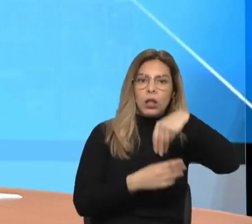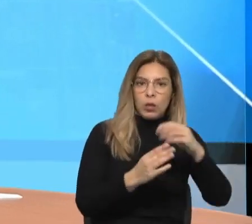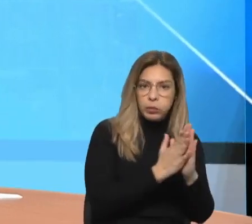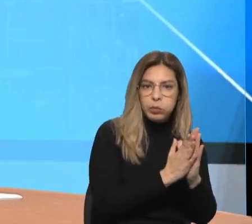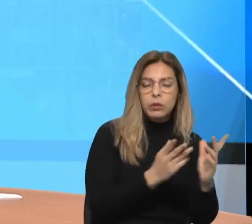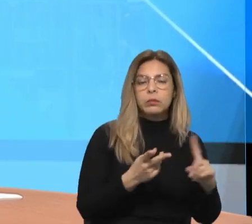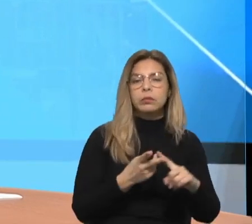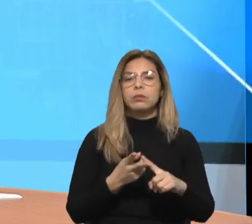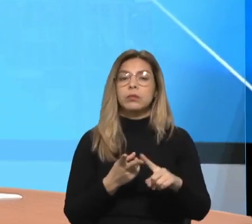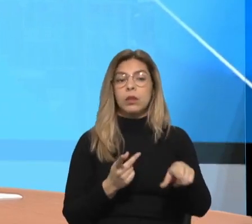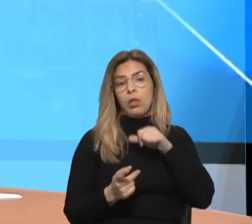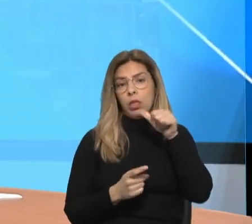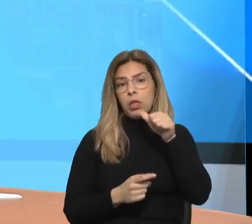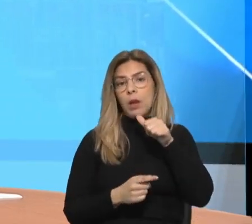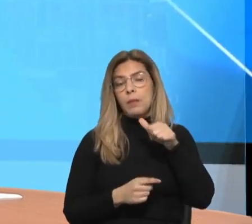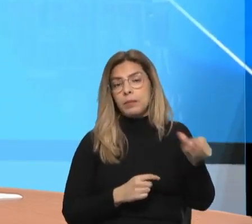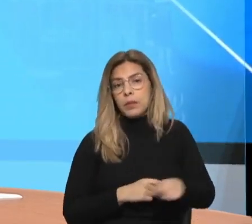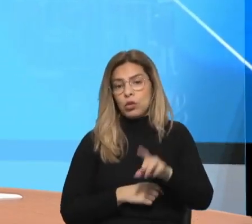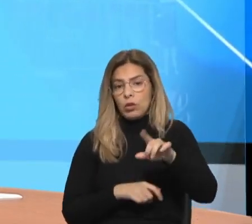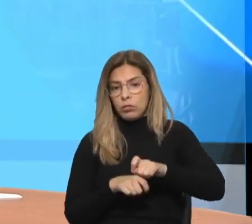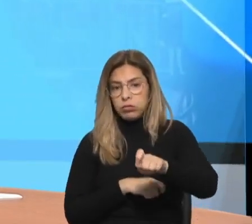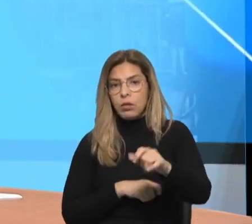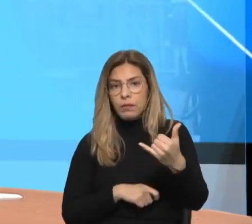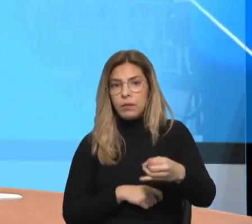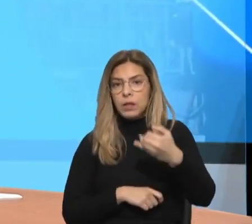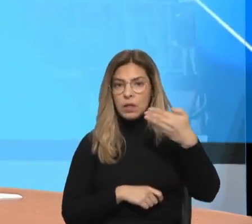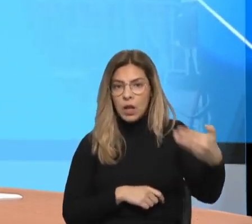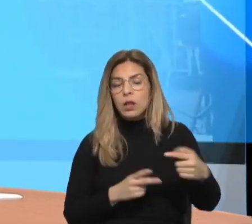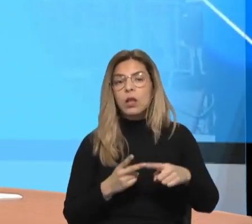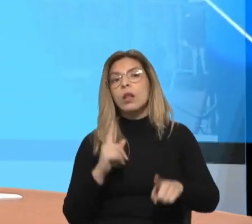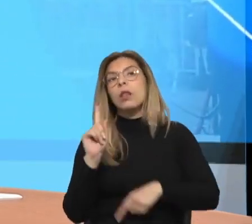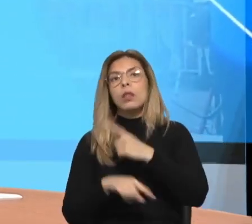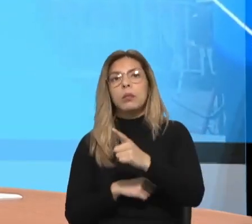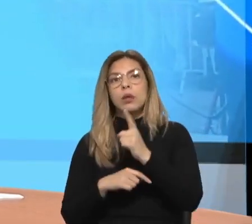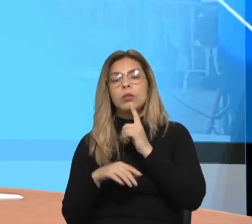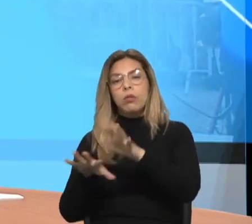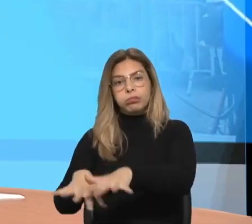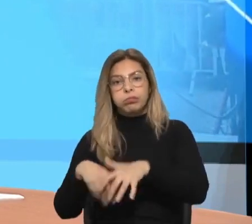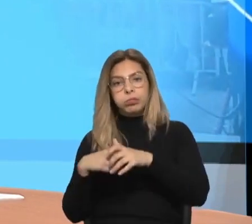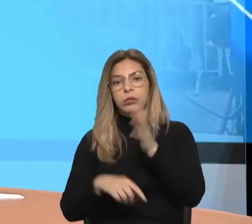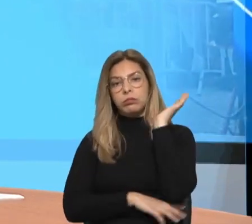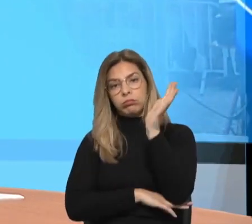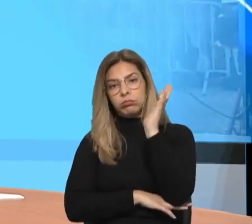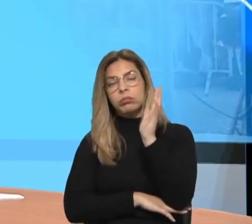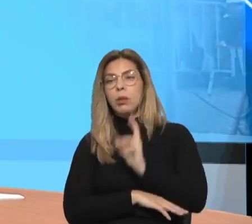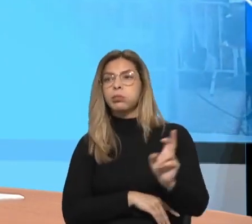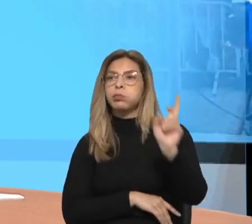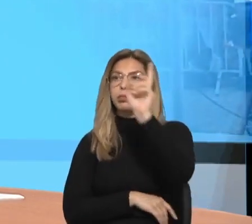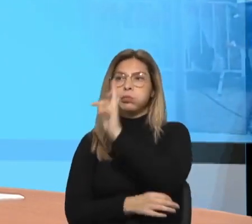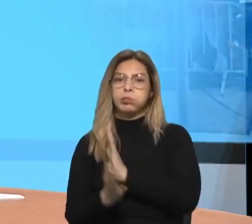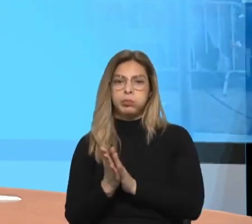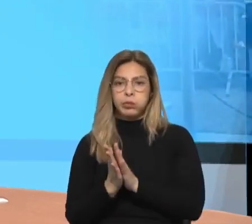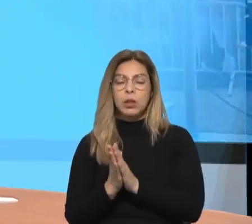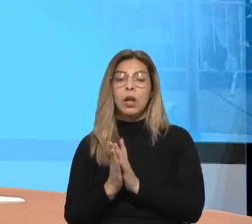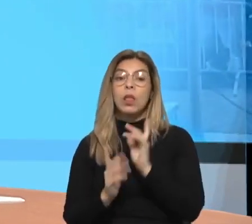Papa propõe que seja no primeiro semestre de 2027, depois as assembleias das conferências episcopais de todo o país, até a tal